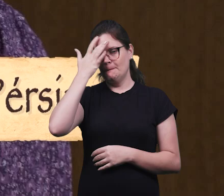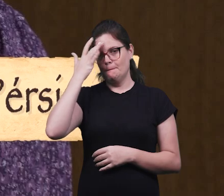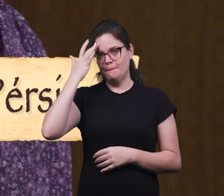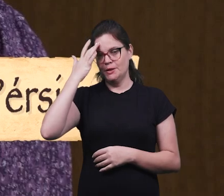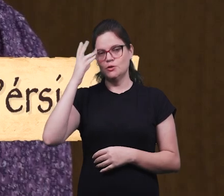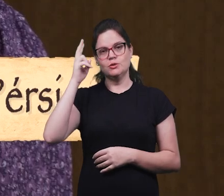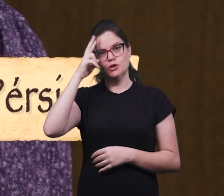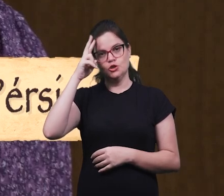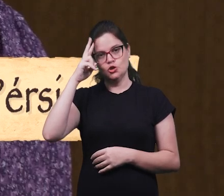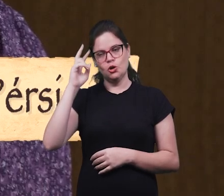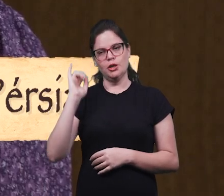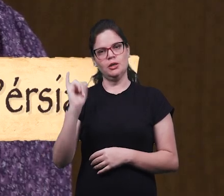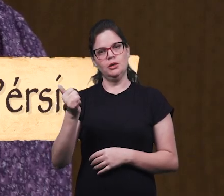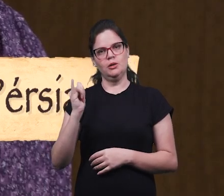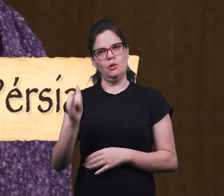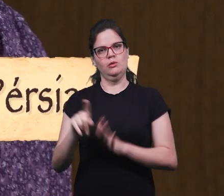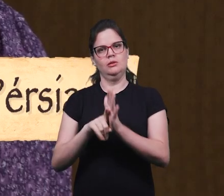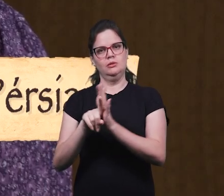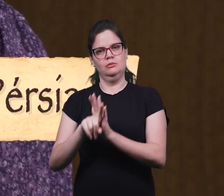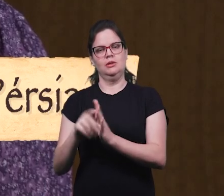as confirmações,